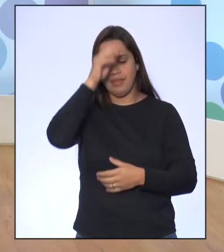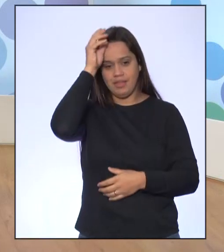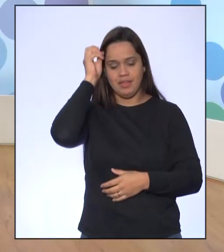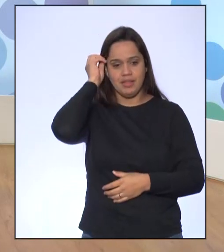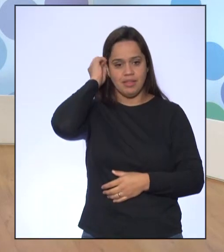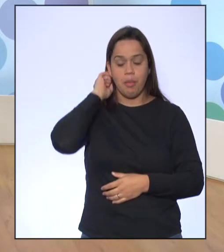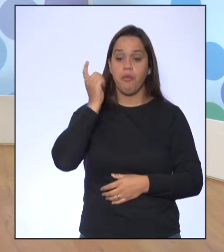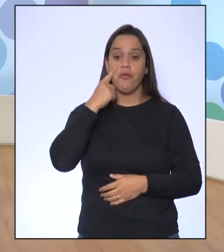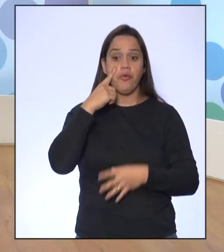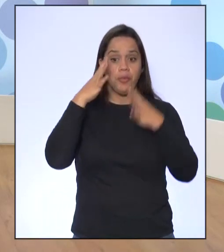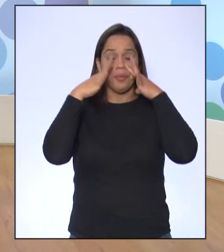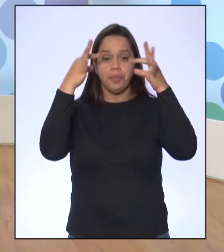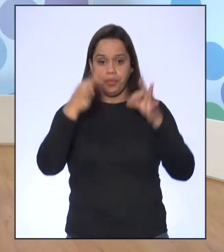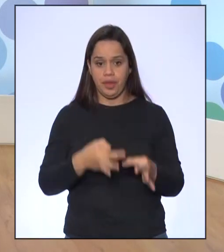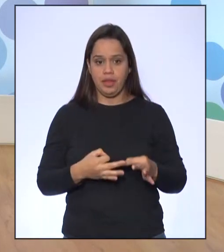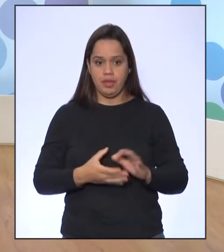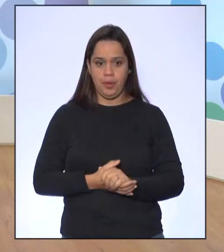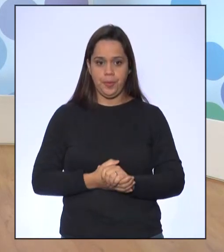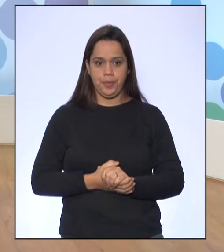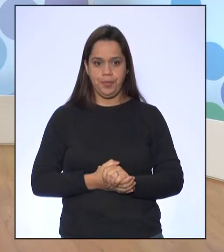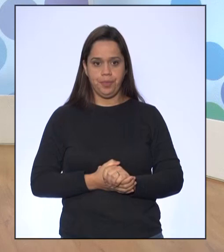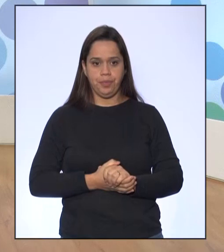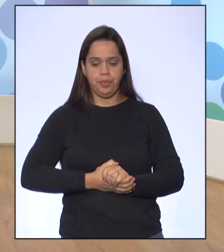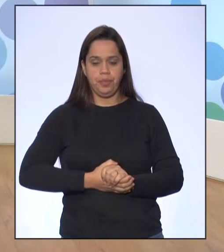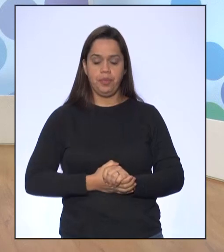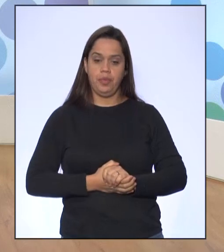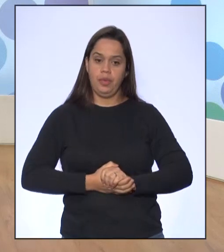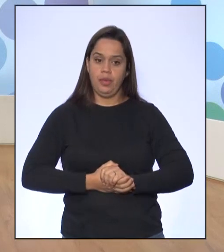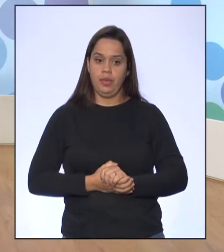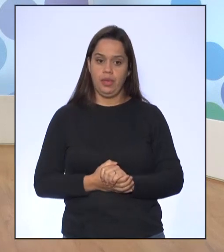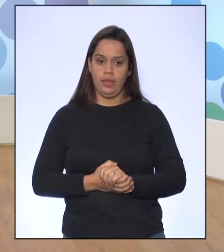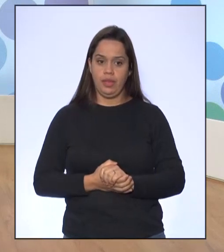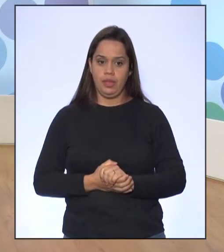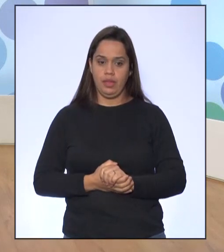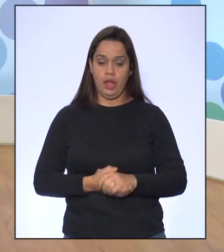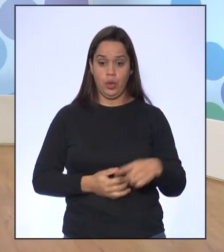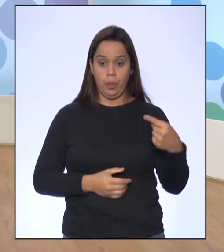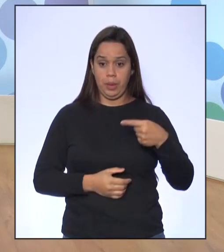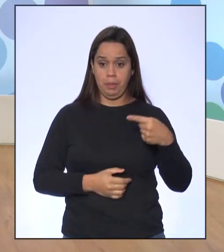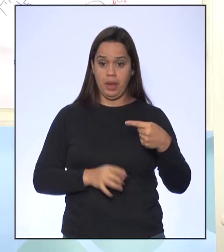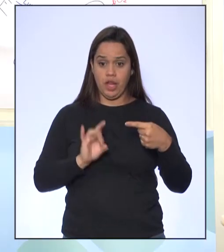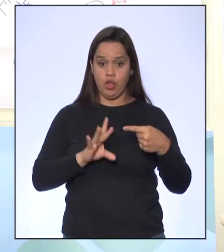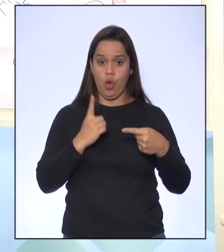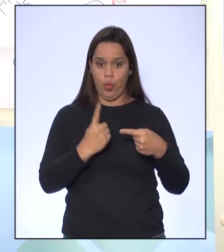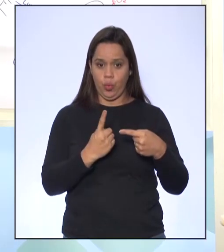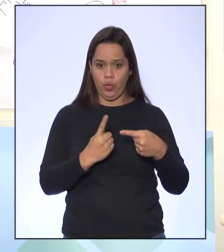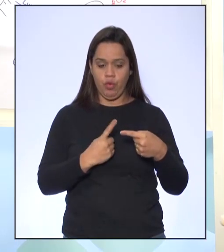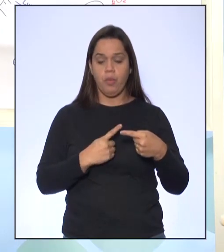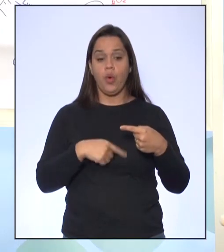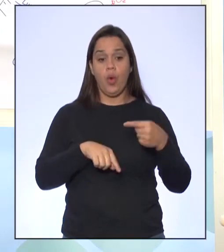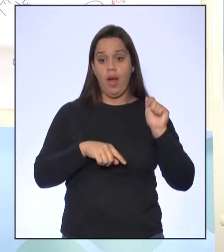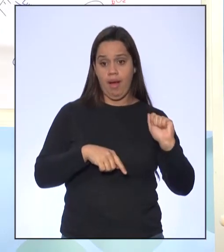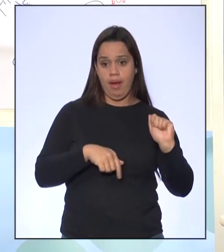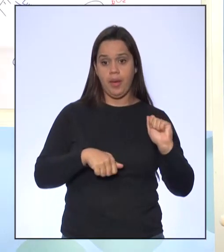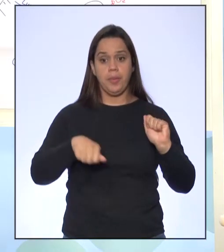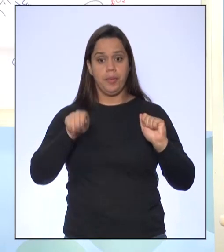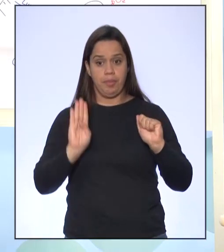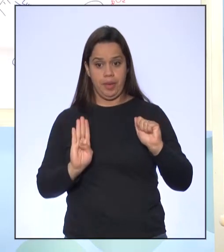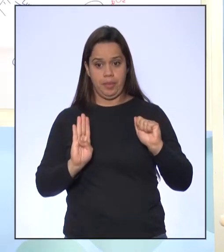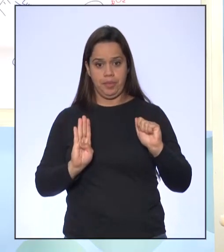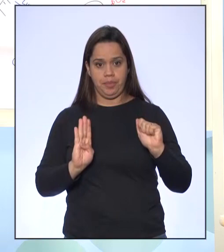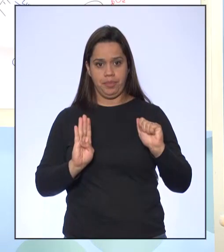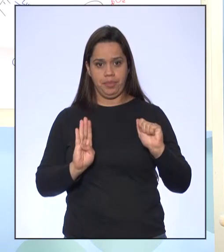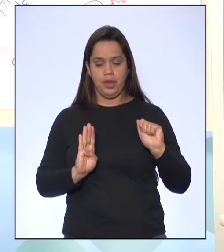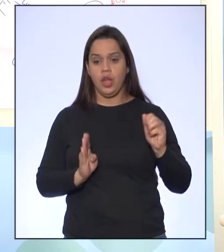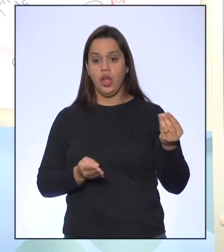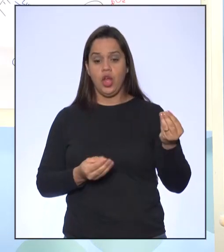bastante atenção. Esse primeiro é um experimento só. Então, eu vou colocar dois casos, caso A e caso B. Os dois, eu não coloquei